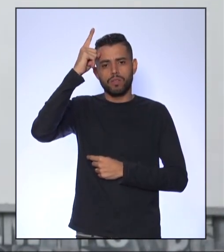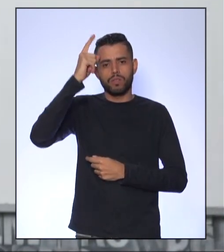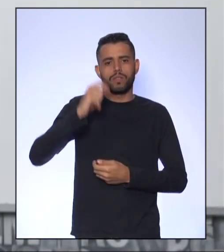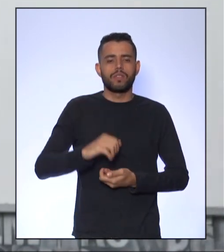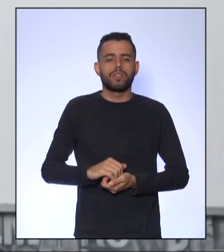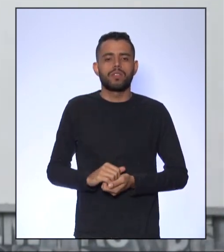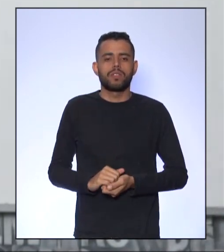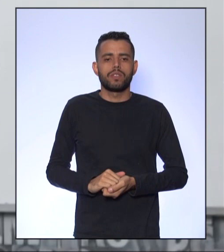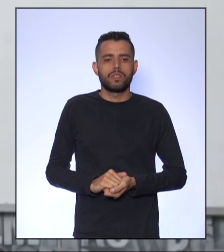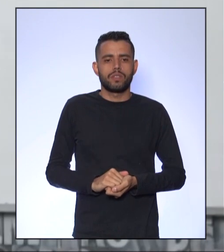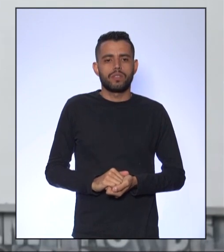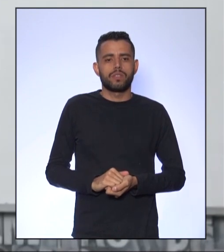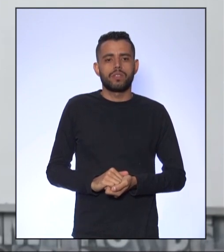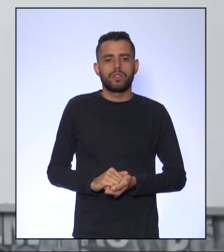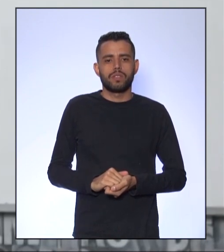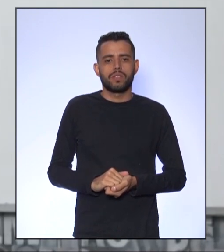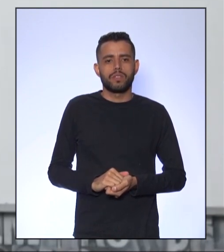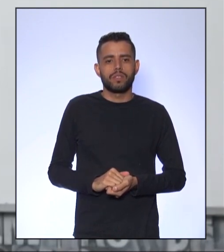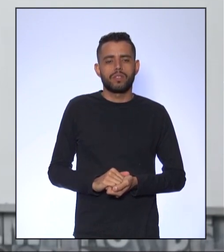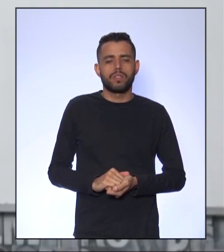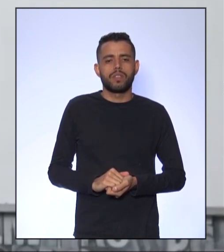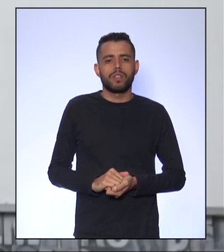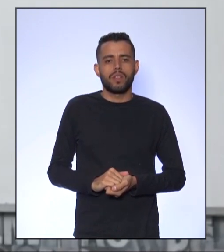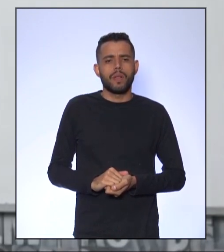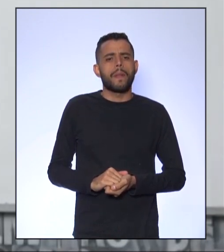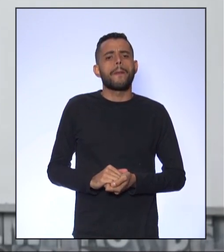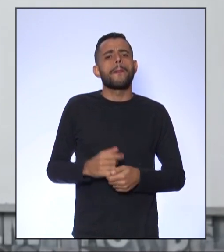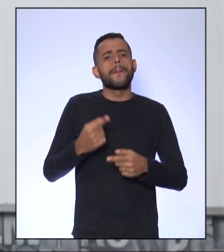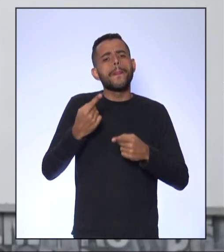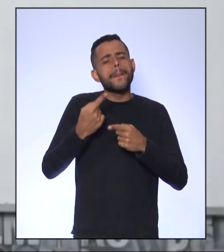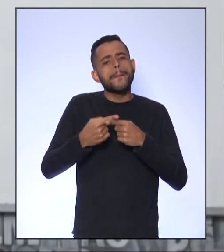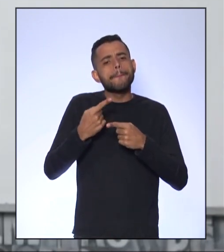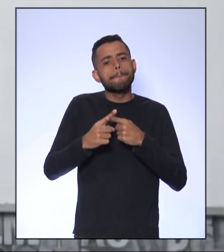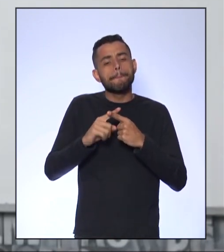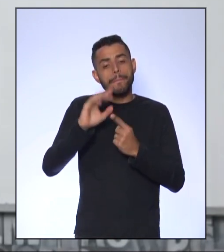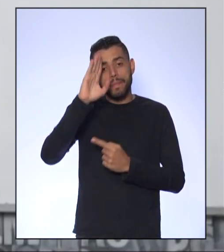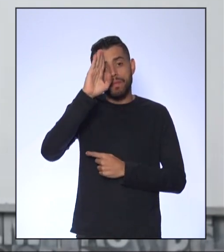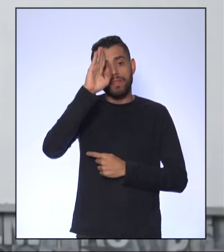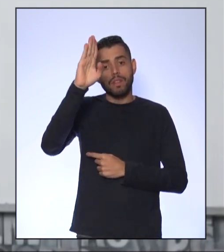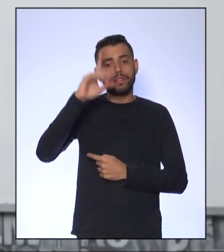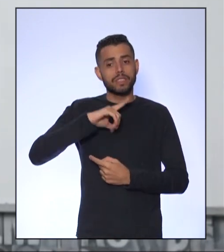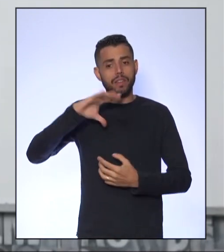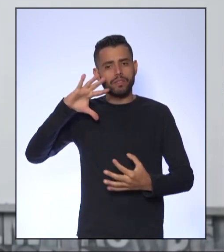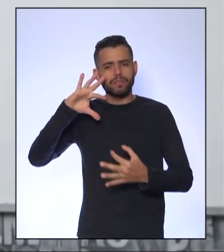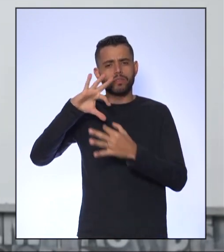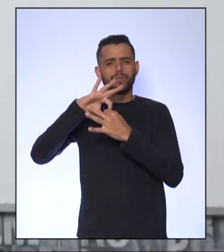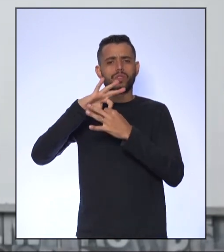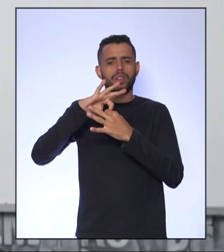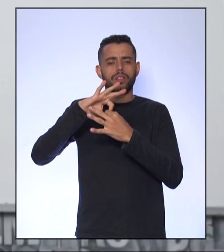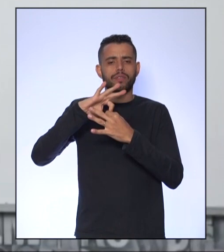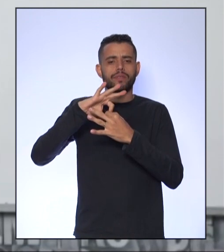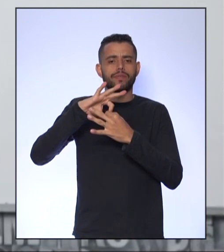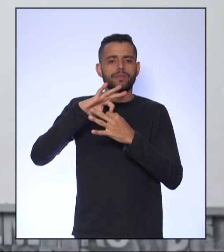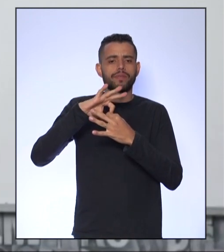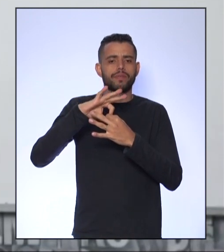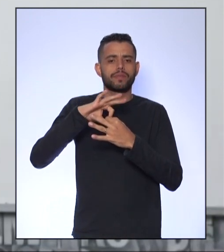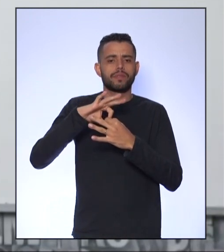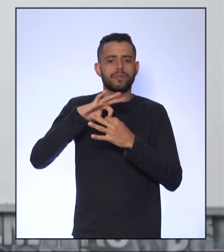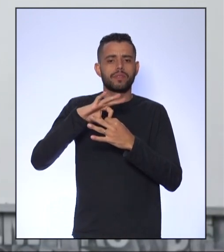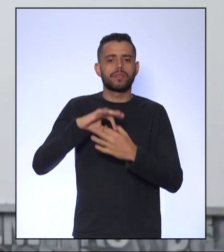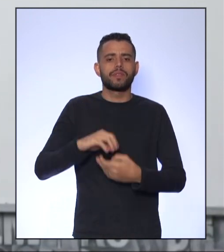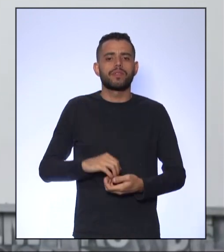elo pioneiro, vai estar vinculado com uma